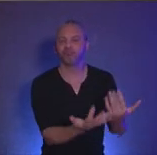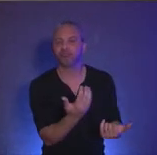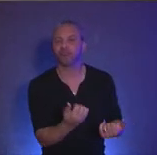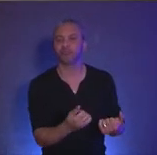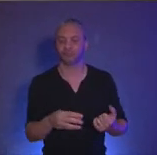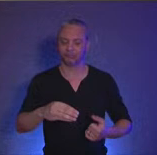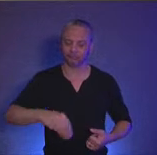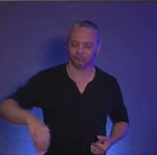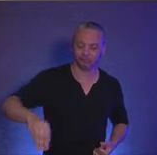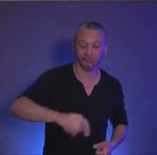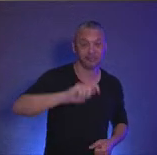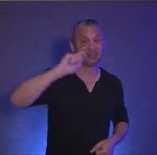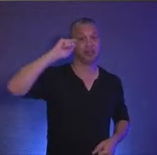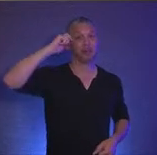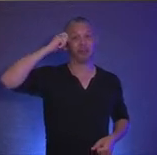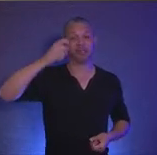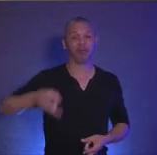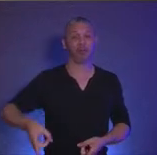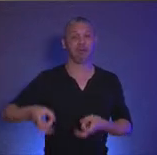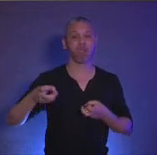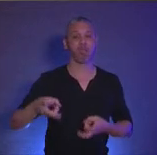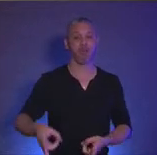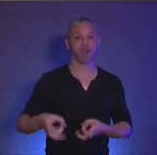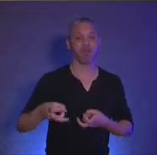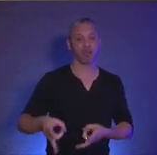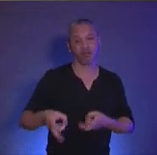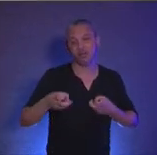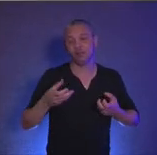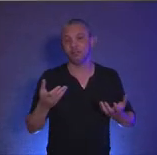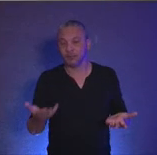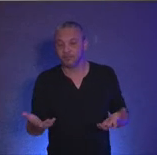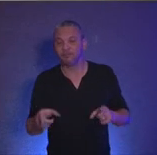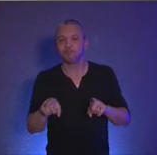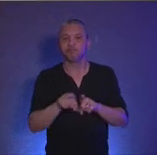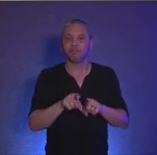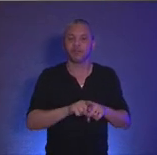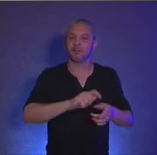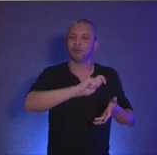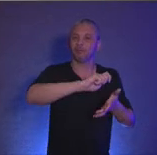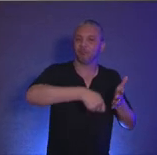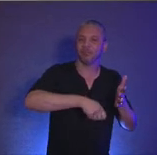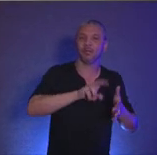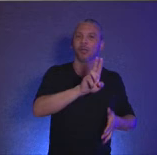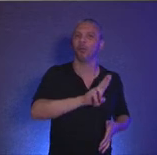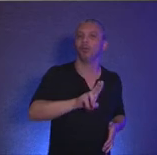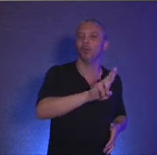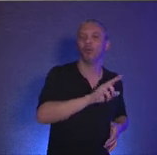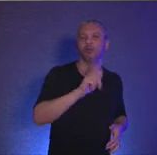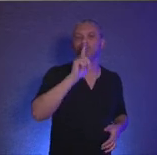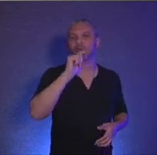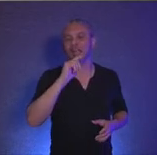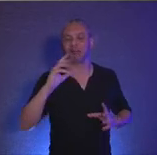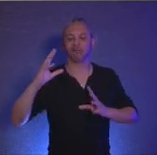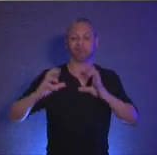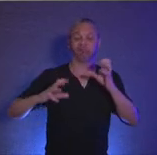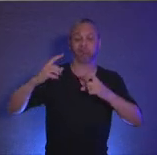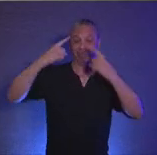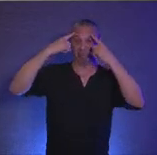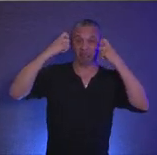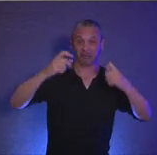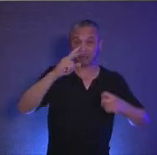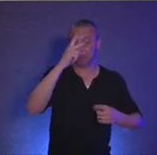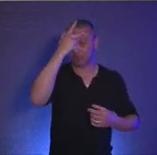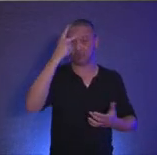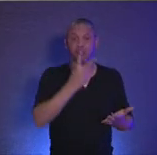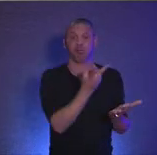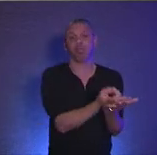processos minerários, né, igual outros trabalhos apresentaram, outorgas por uso de água, conflitos violentos que levaram a pessoas a serem internadas,